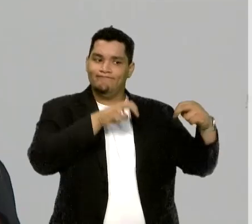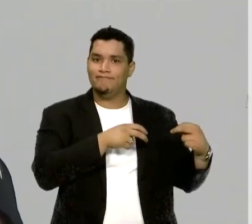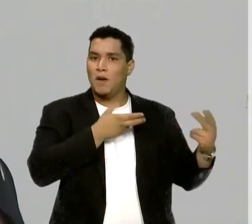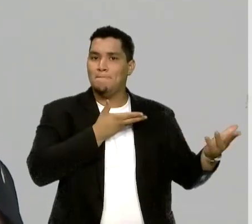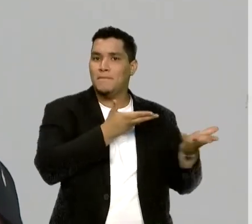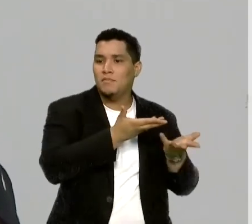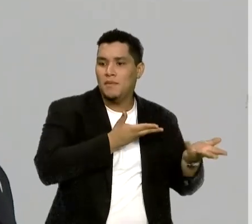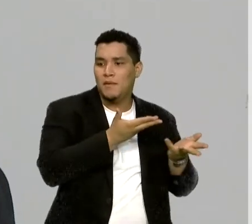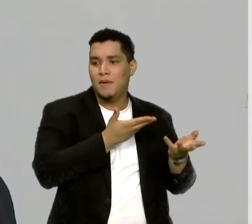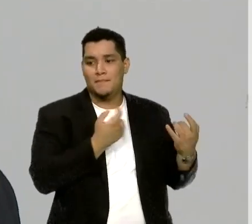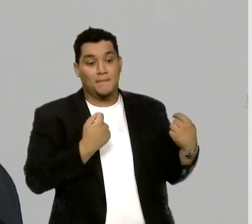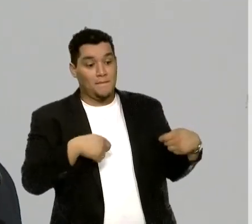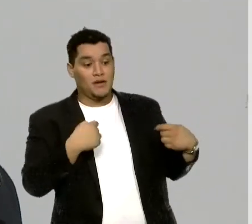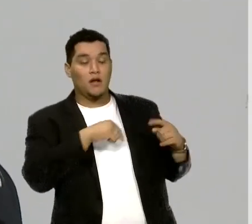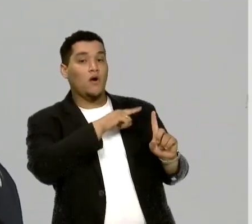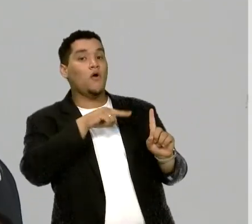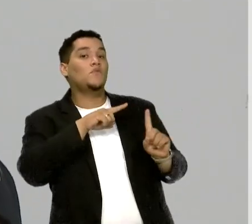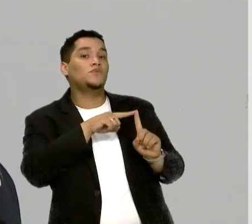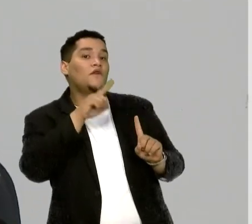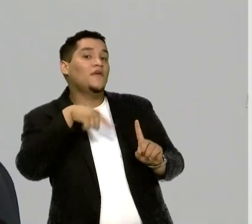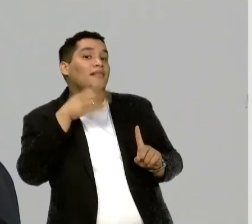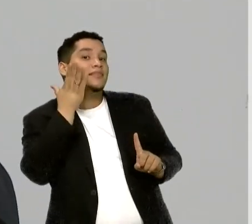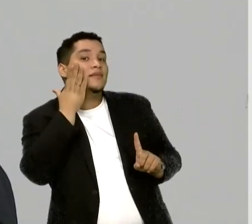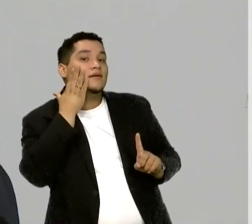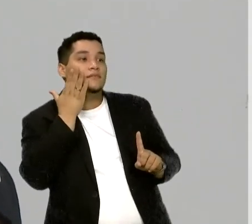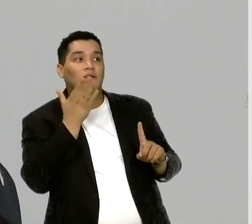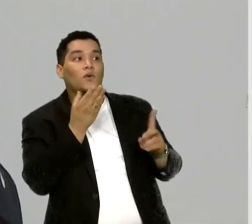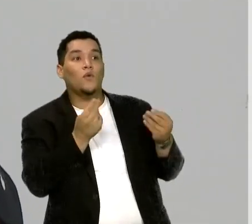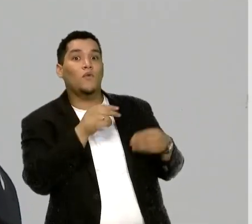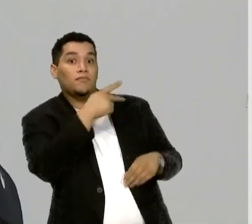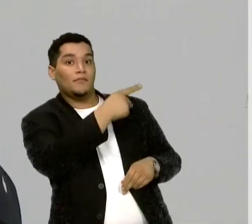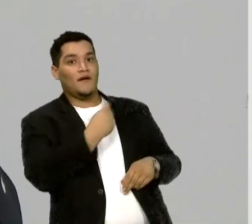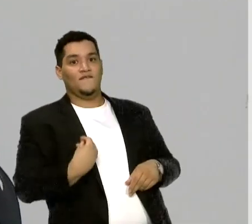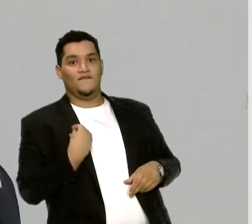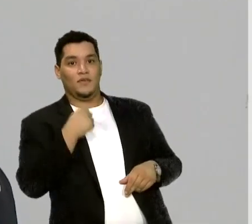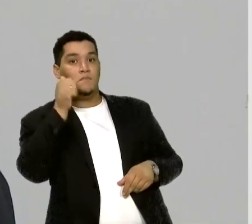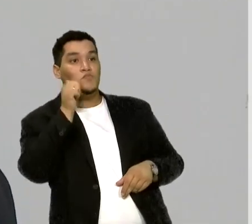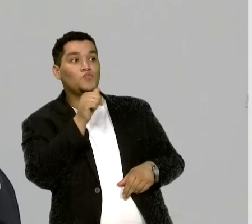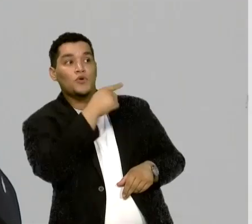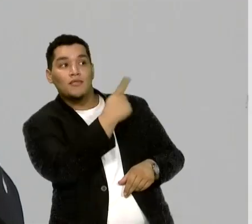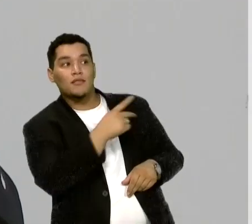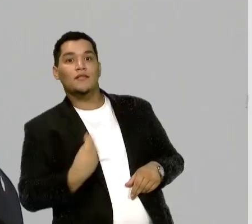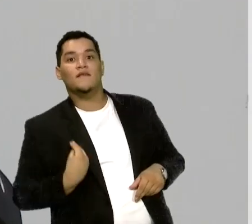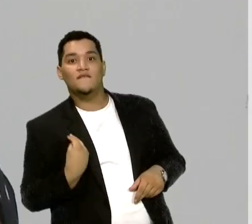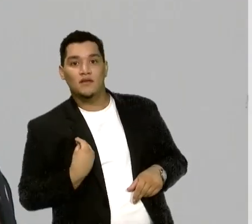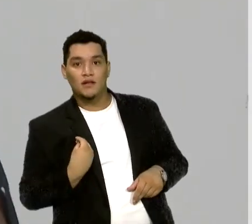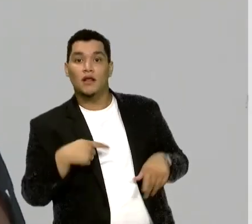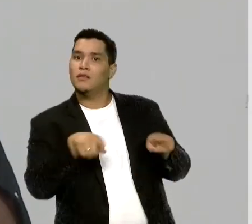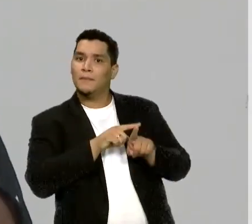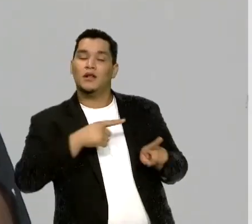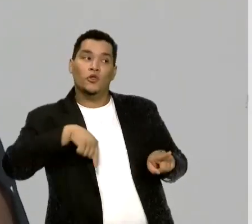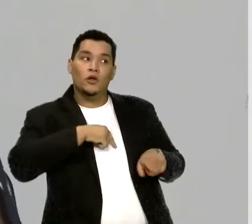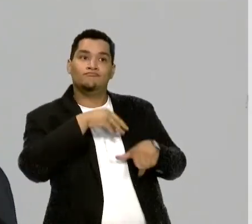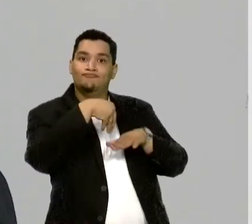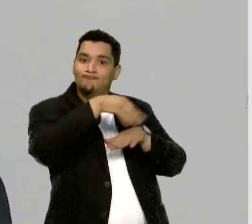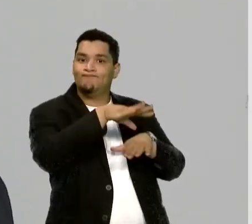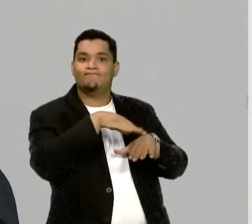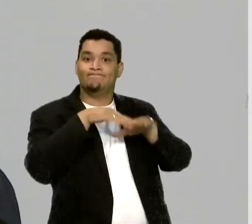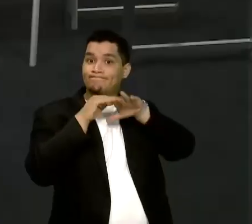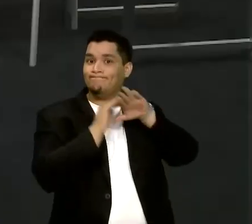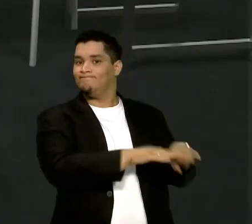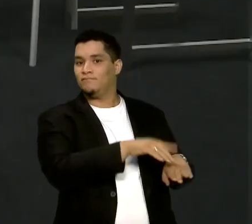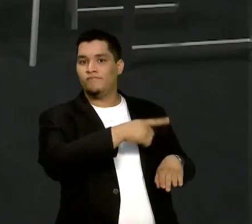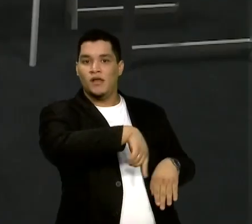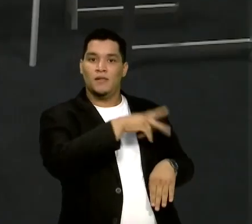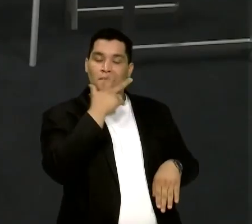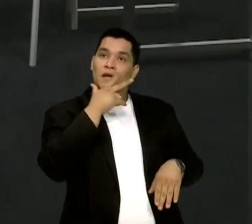sempre conversando para buscar, né, que essa pessoa realmente possa acordar, porque às vezes elas estão